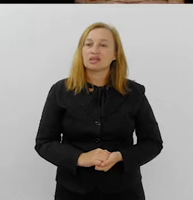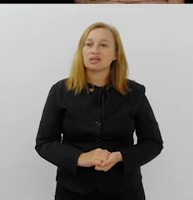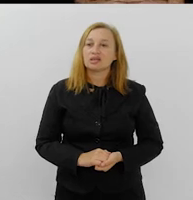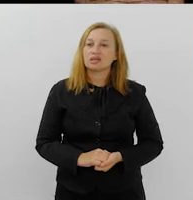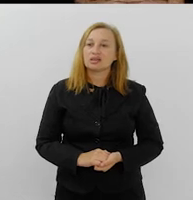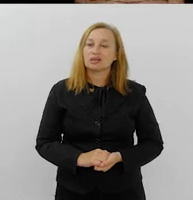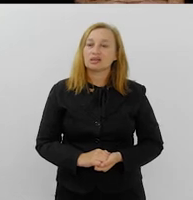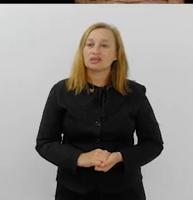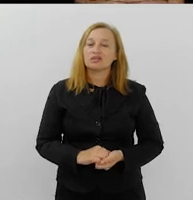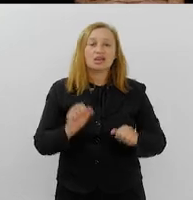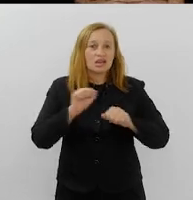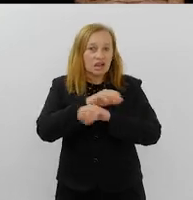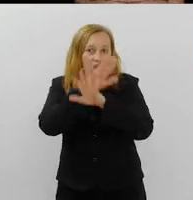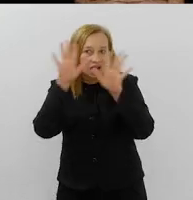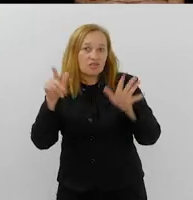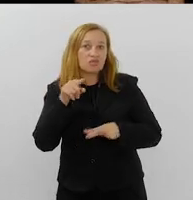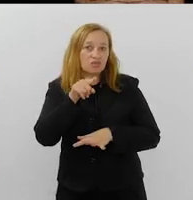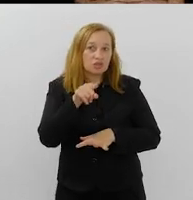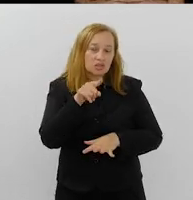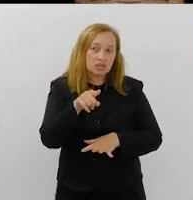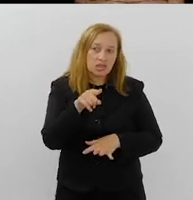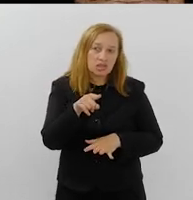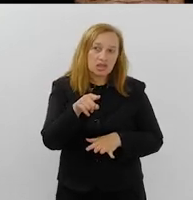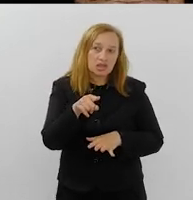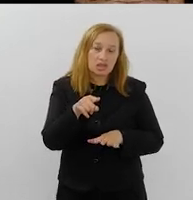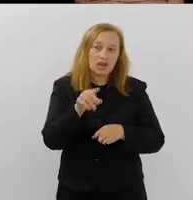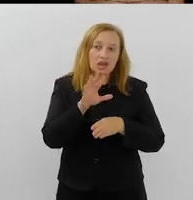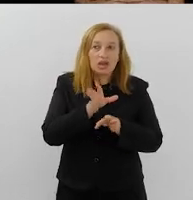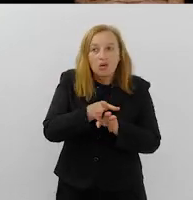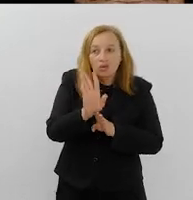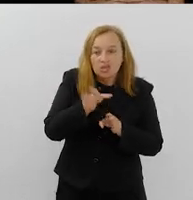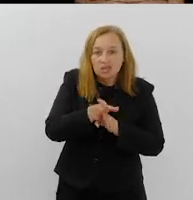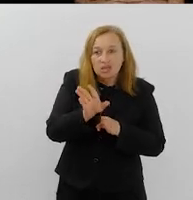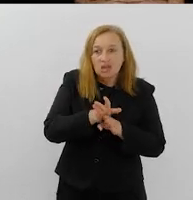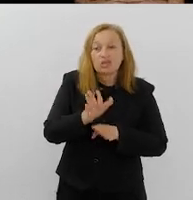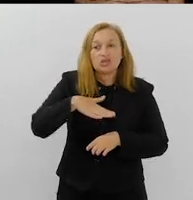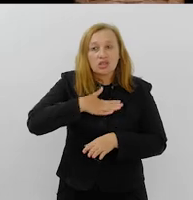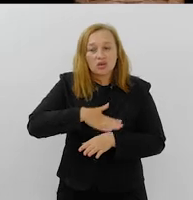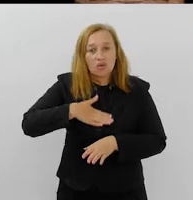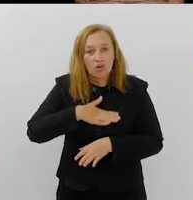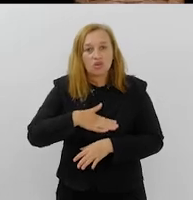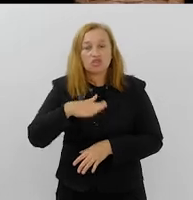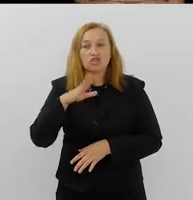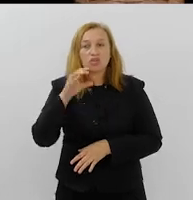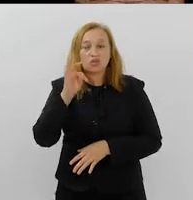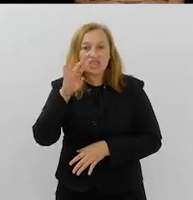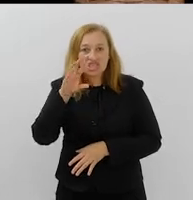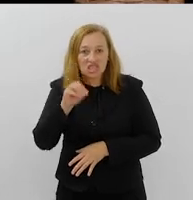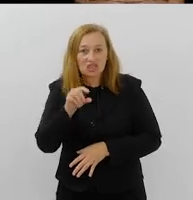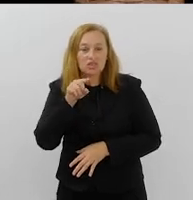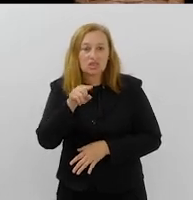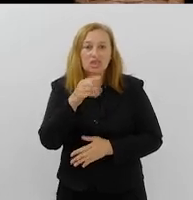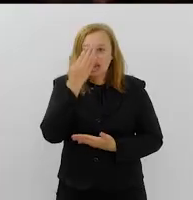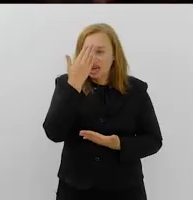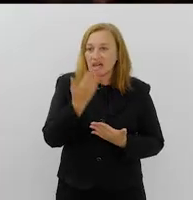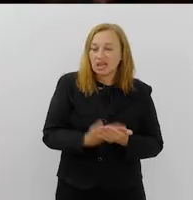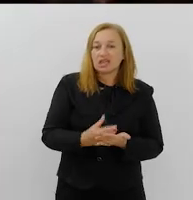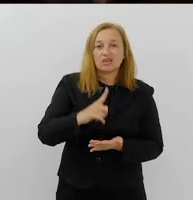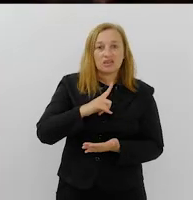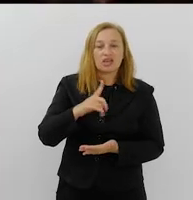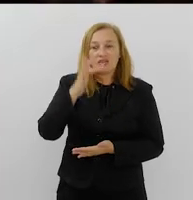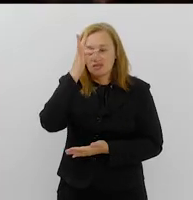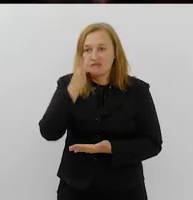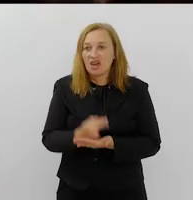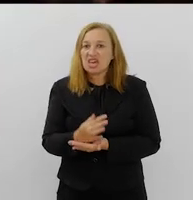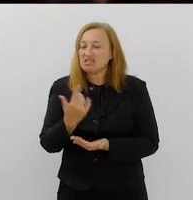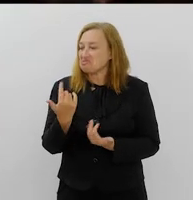justamente, de você ficar claro que você é um zelador, porque você gosta do santo, porque você crê, você tem